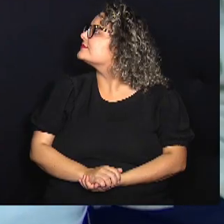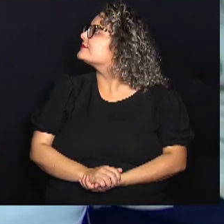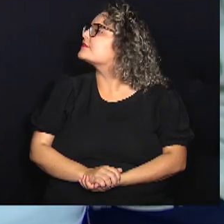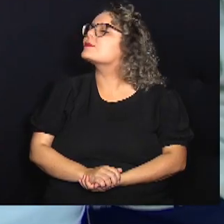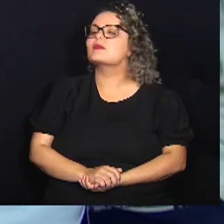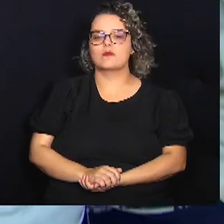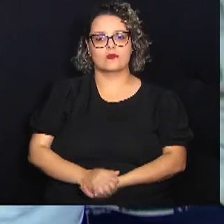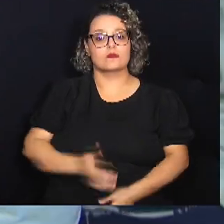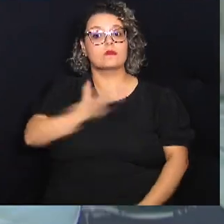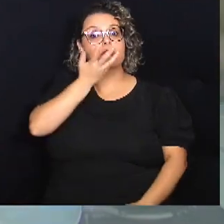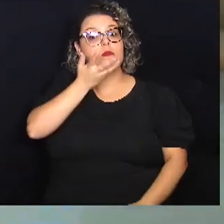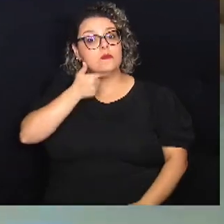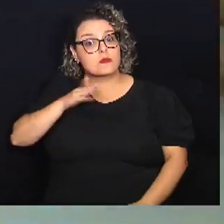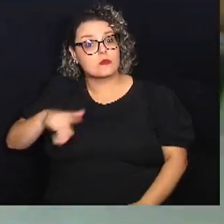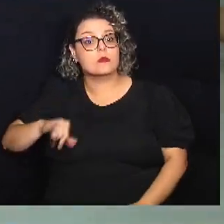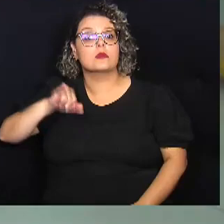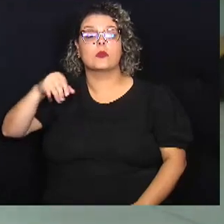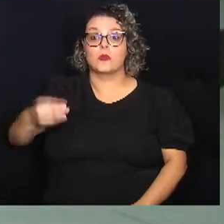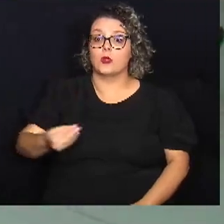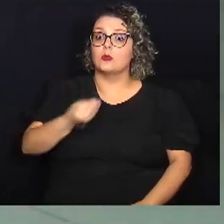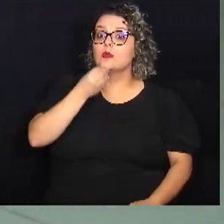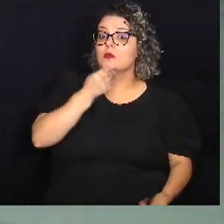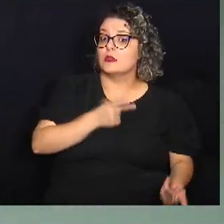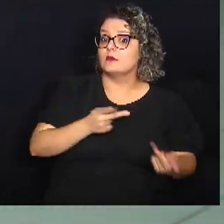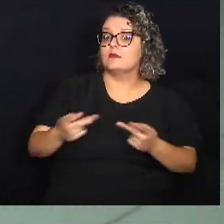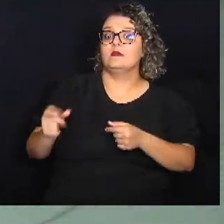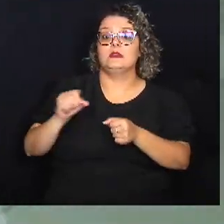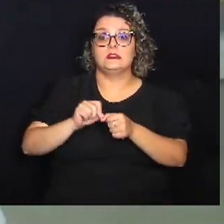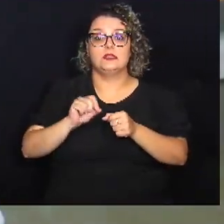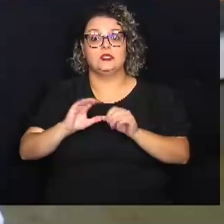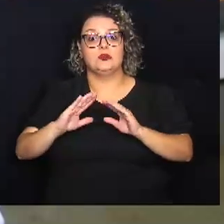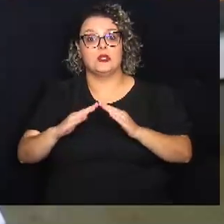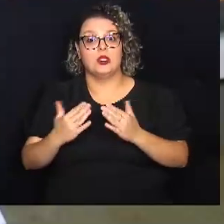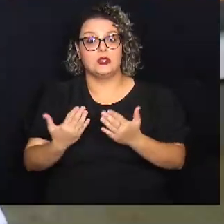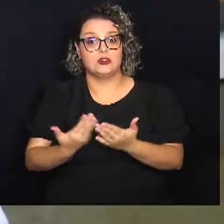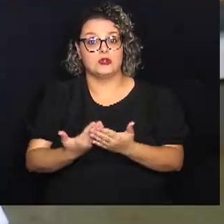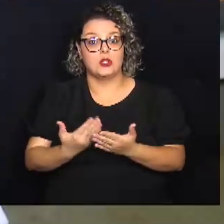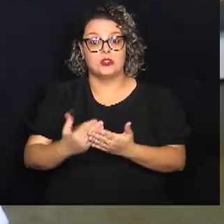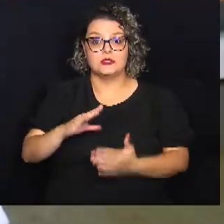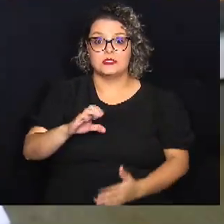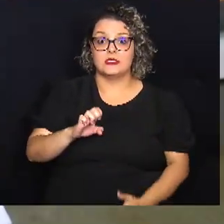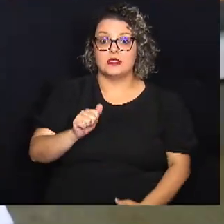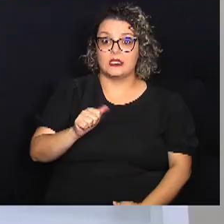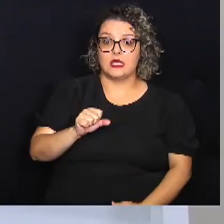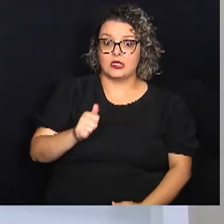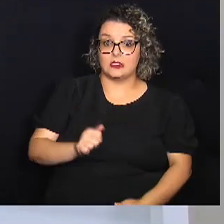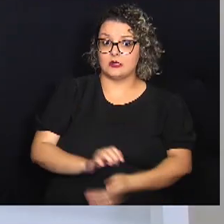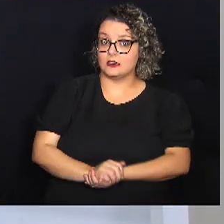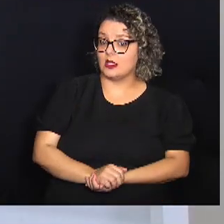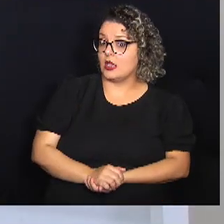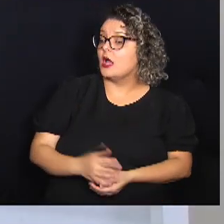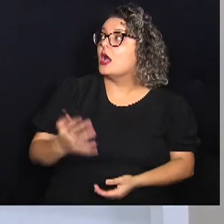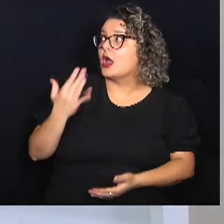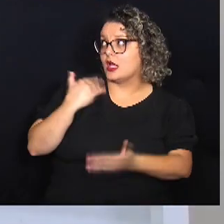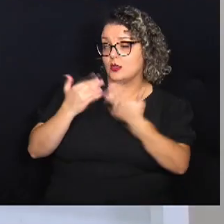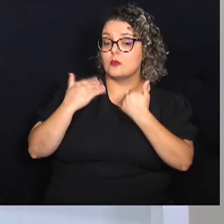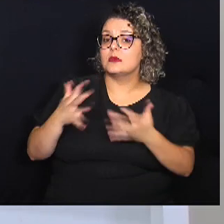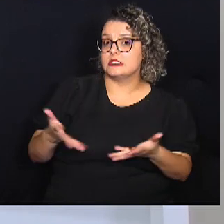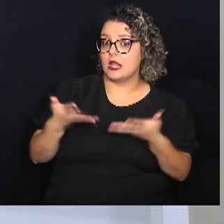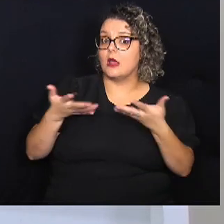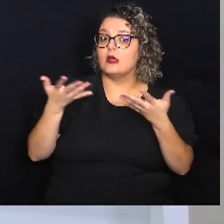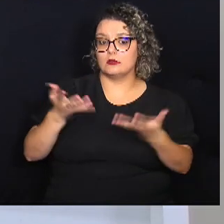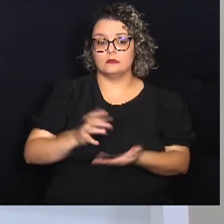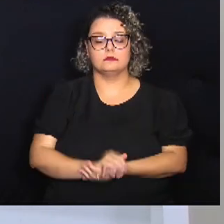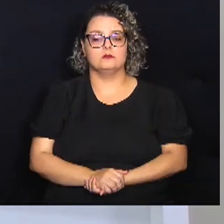As crianças aproveitaram bem a visita que fizeram à escola da Ceasa. Eu aprendi a fazer salada. Pois é, a atividade